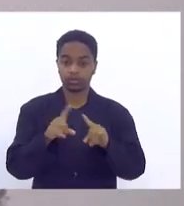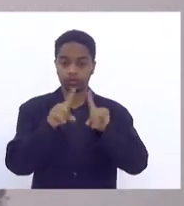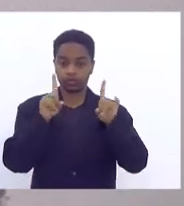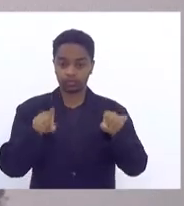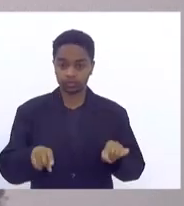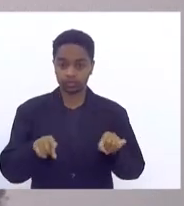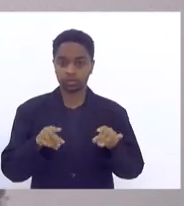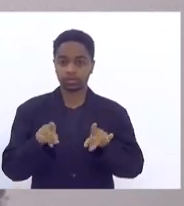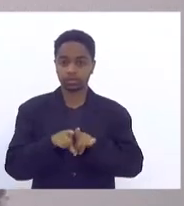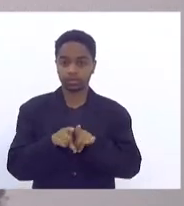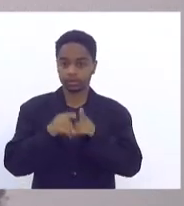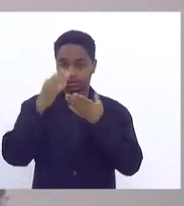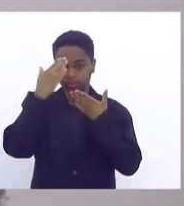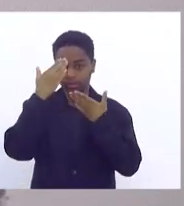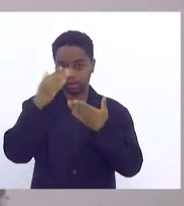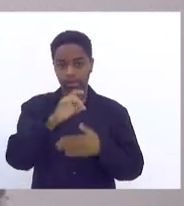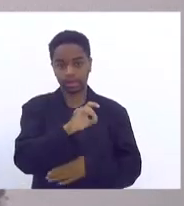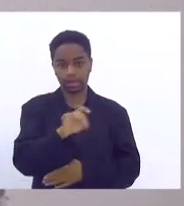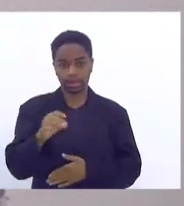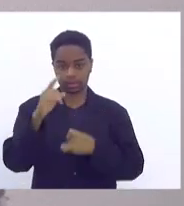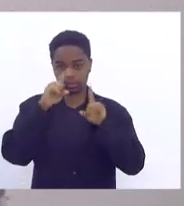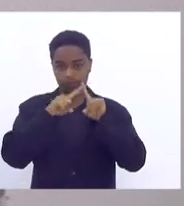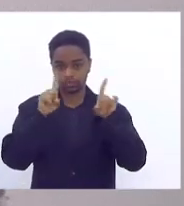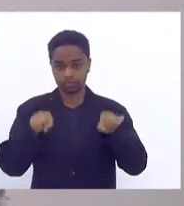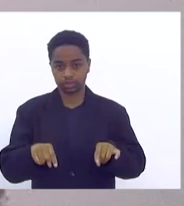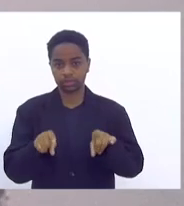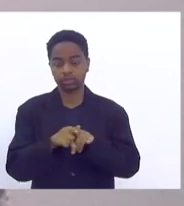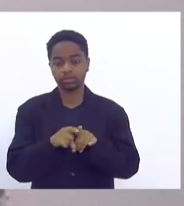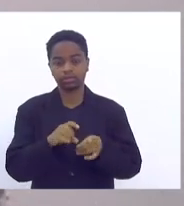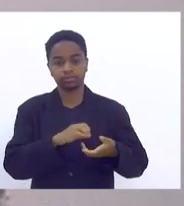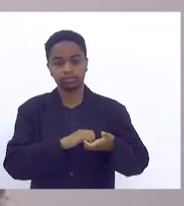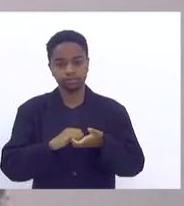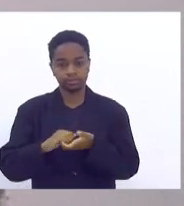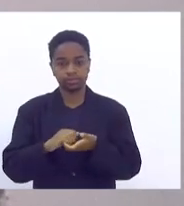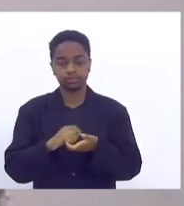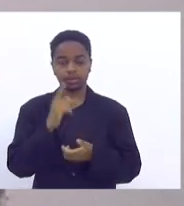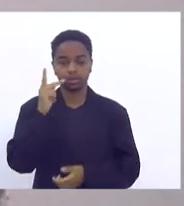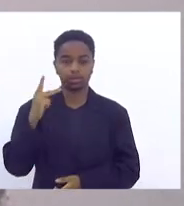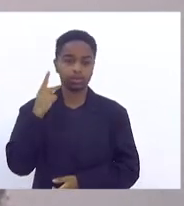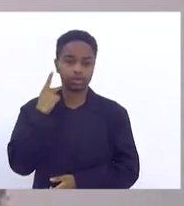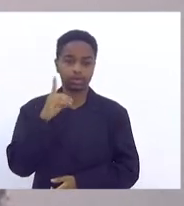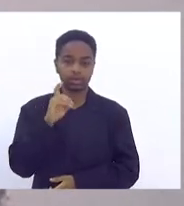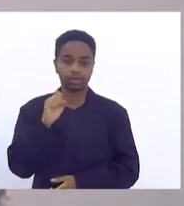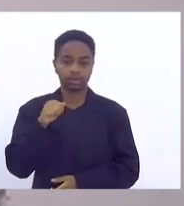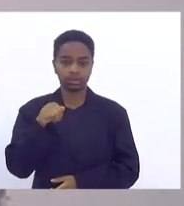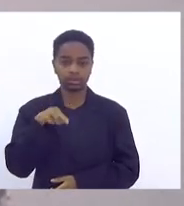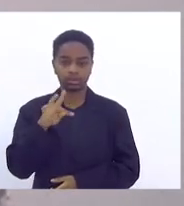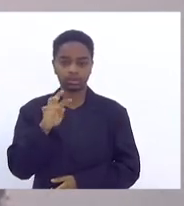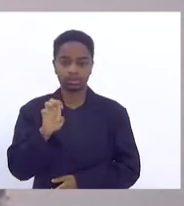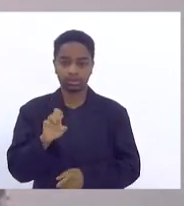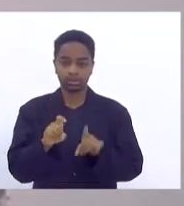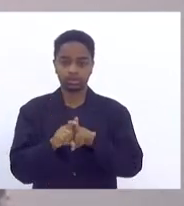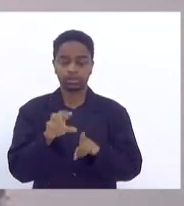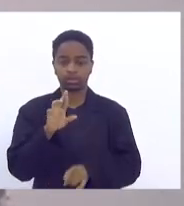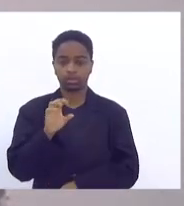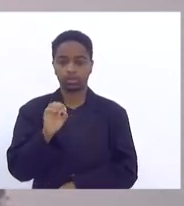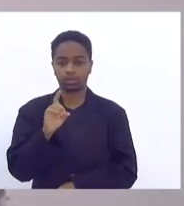servidores ah saudar também Os Procuradores Dr Dante Dr Rodrigo que também